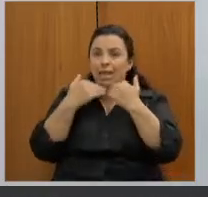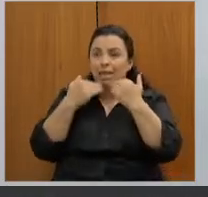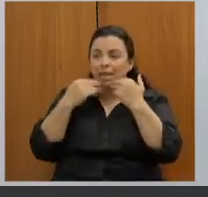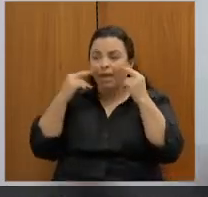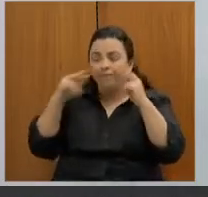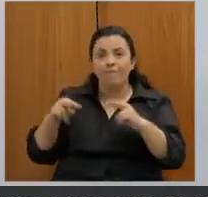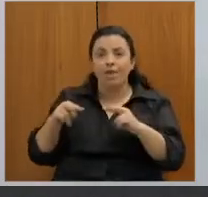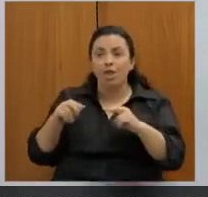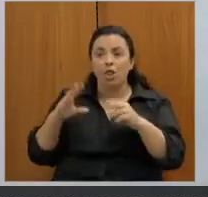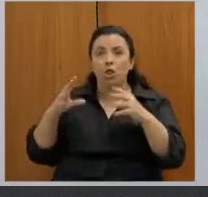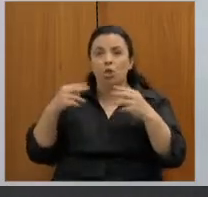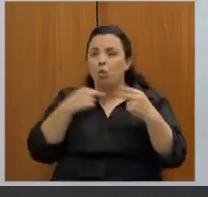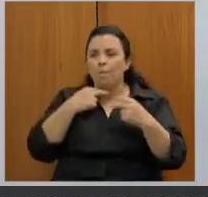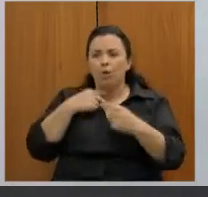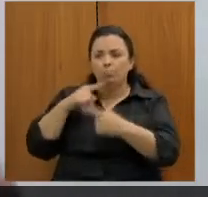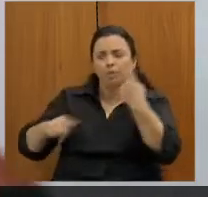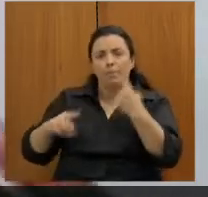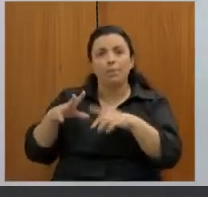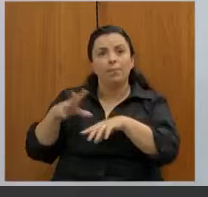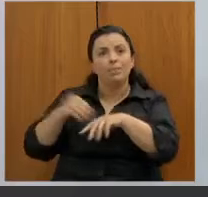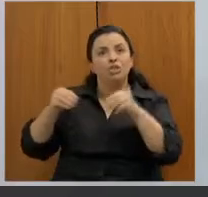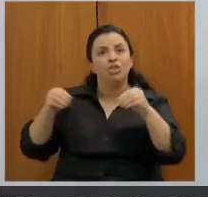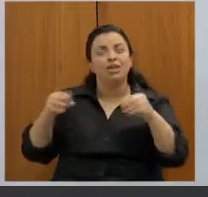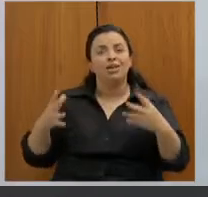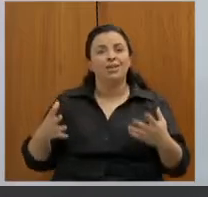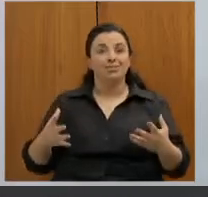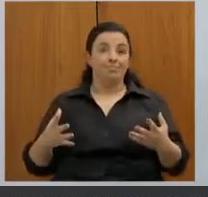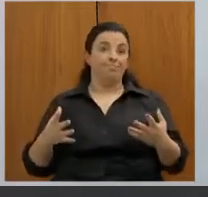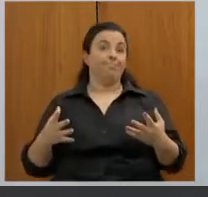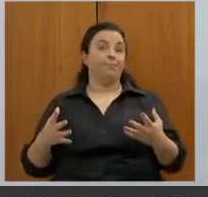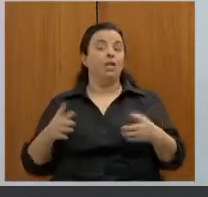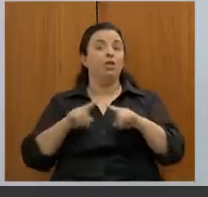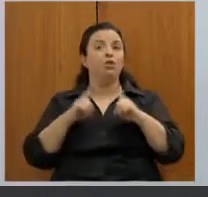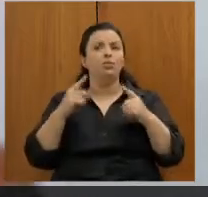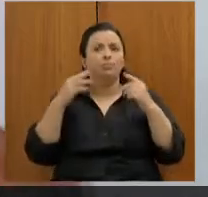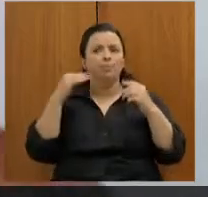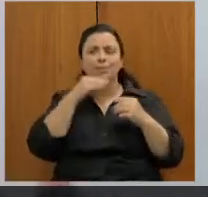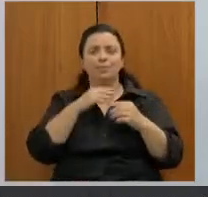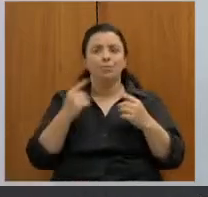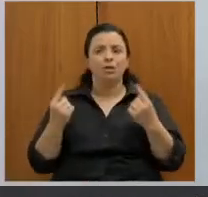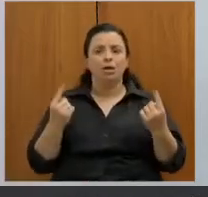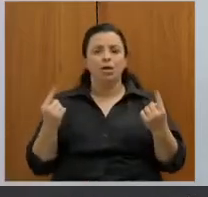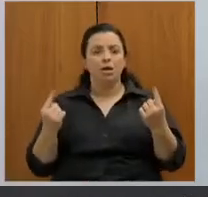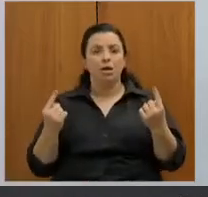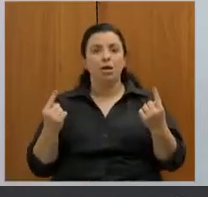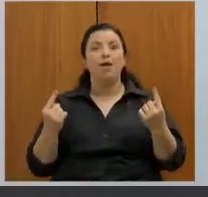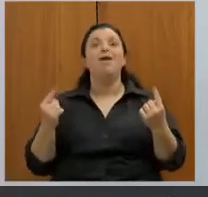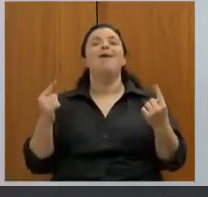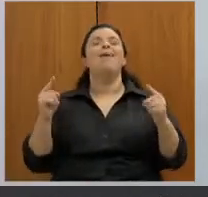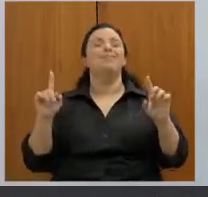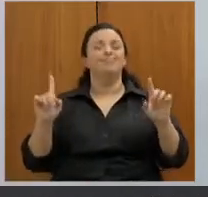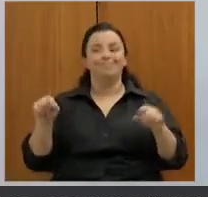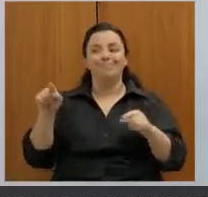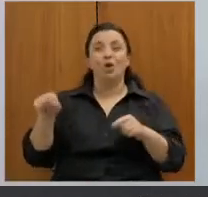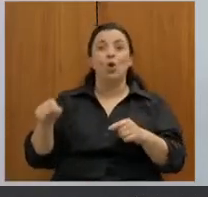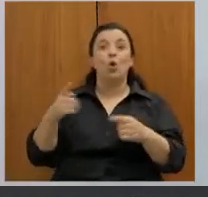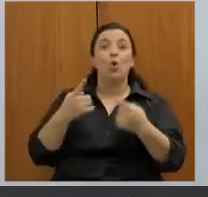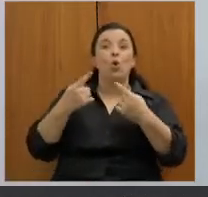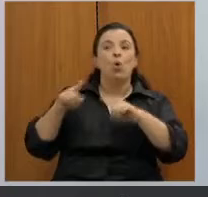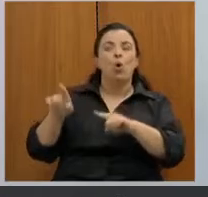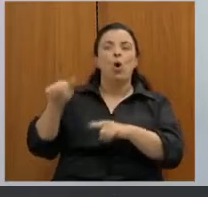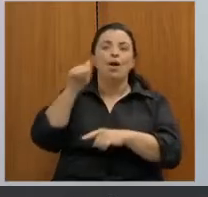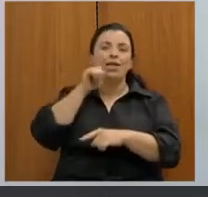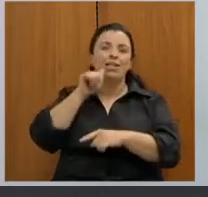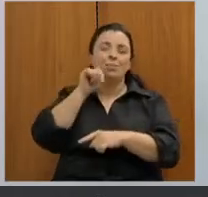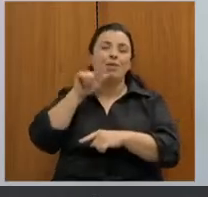percebendo aí que a violência contra a mulher é uma violência de gênero ela é uma violência